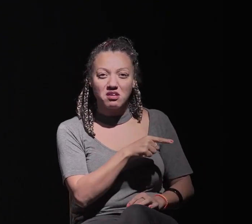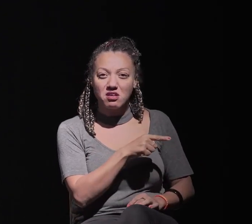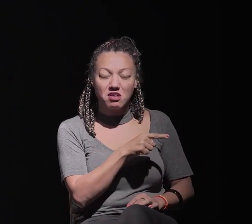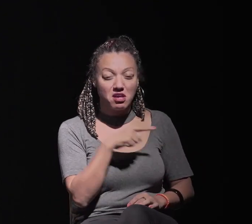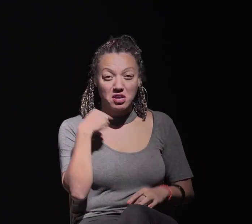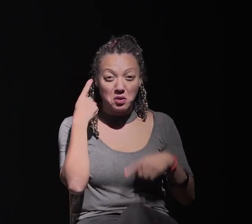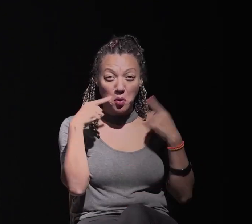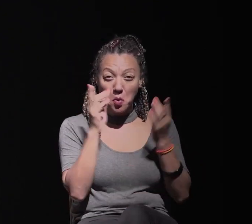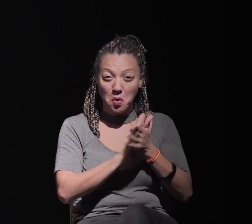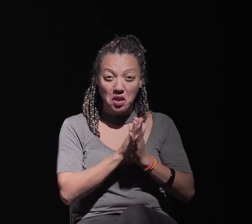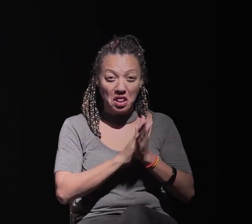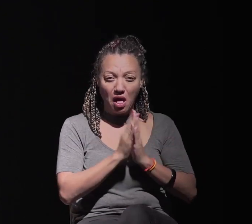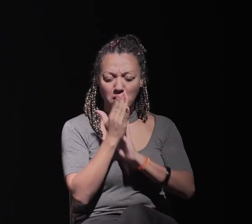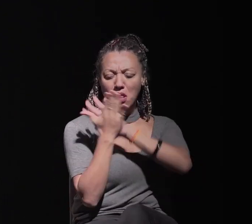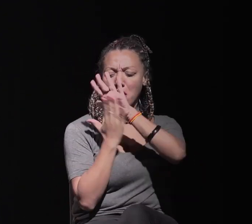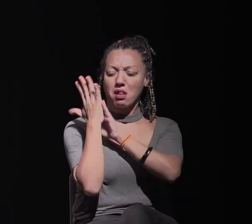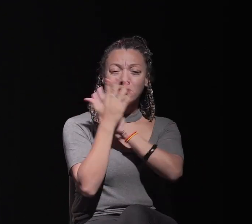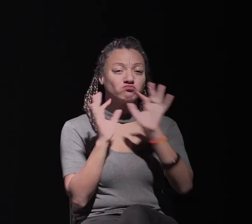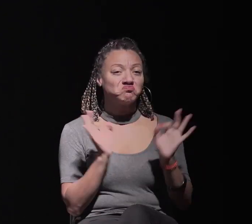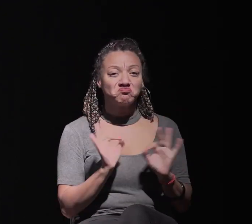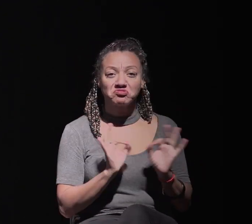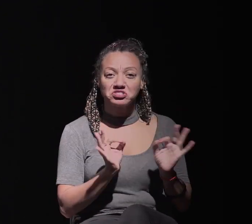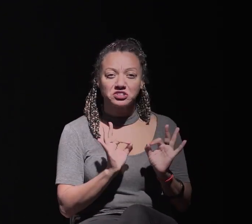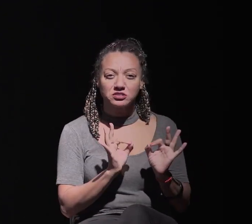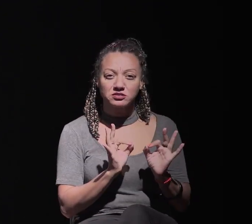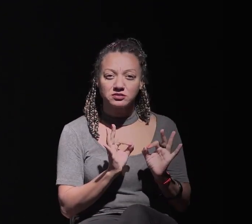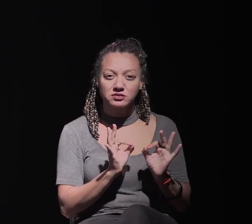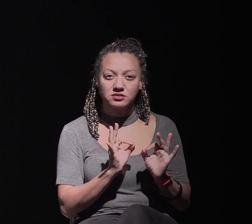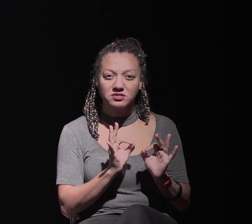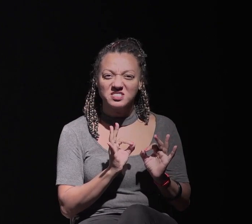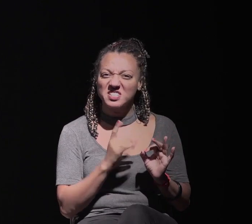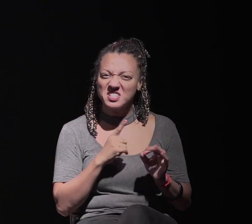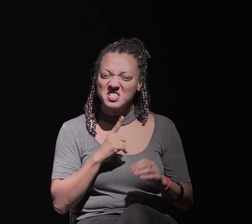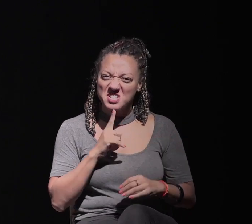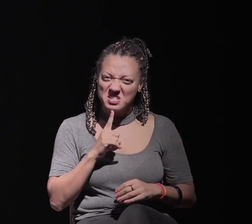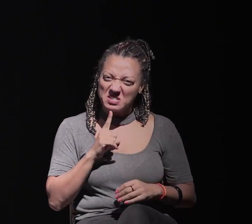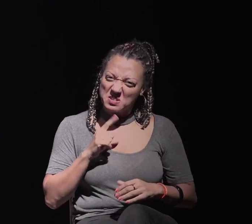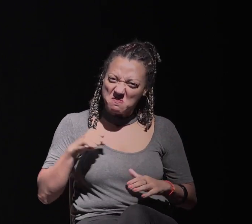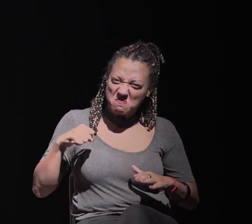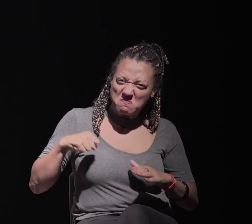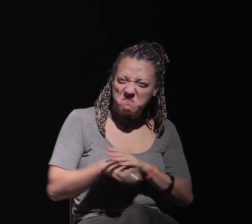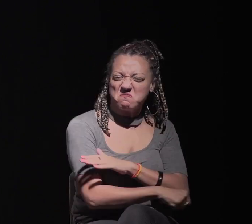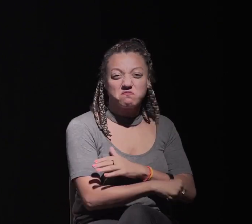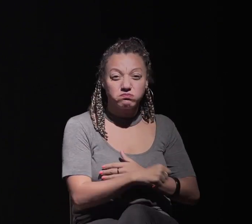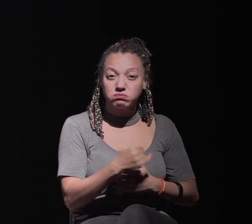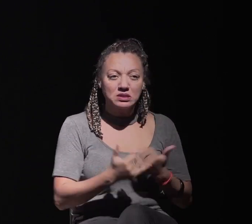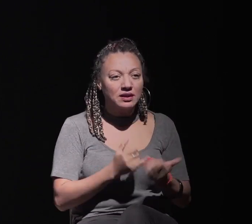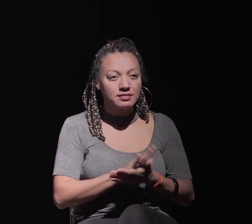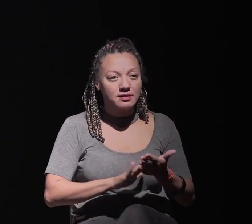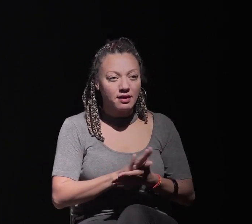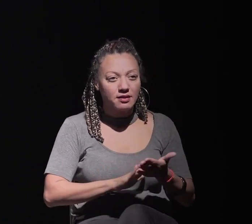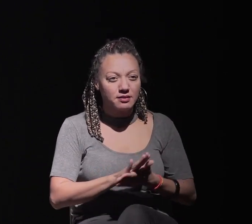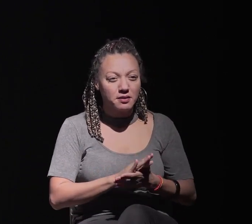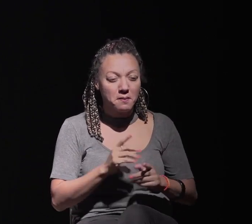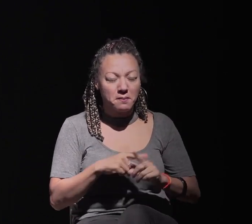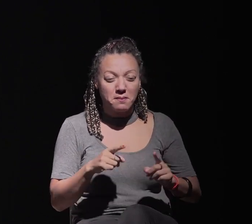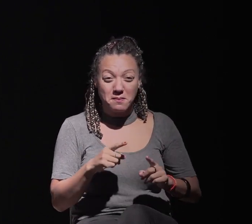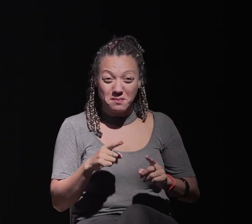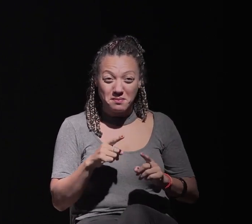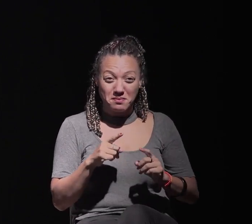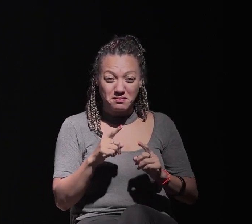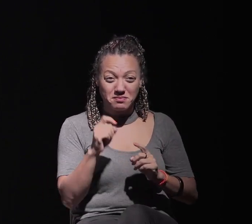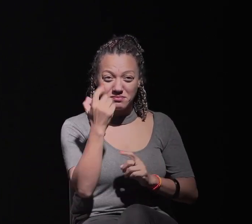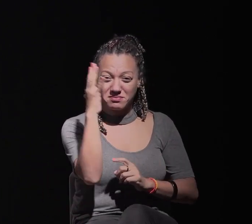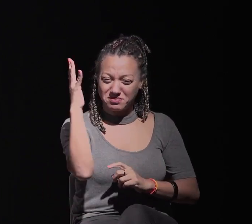não enlouqueceu se esfregando em mim. Forçou sem brincar, enfiou dentro, mas deu um pulo da sombra